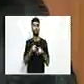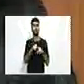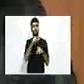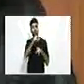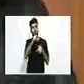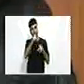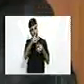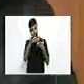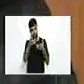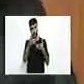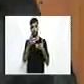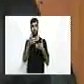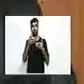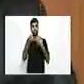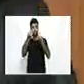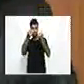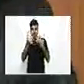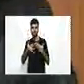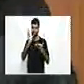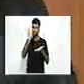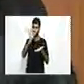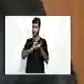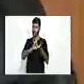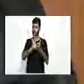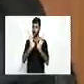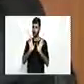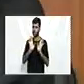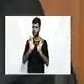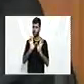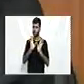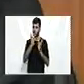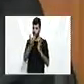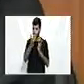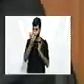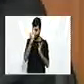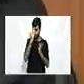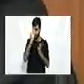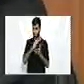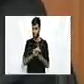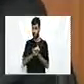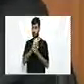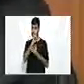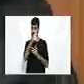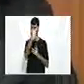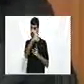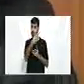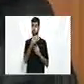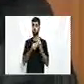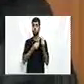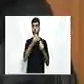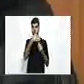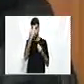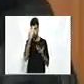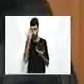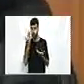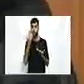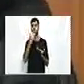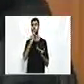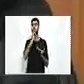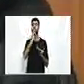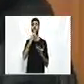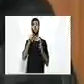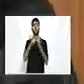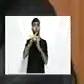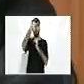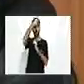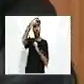o senhor fosse bastante sincero em relação a essa a essa questão né se o senhor tiver conhecimento o